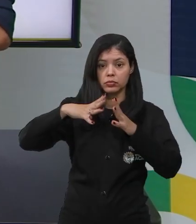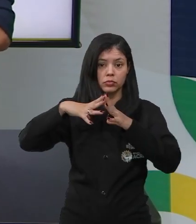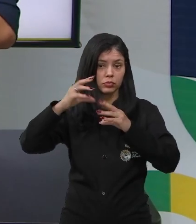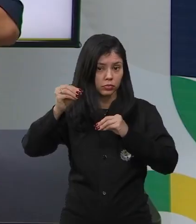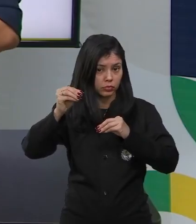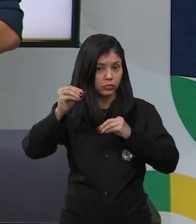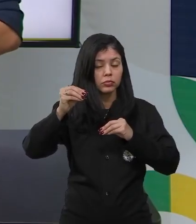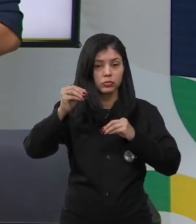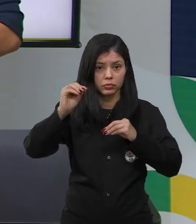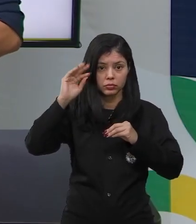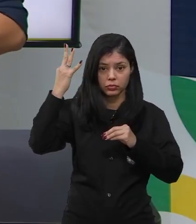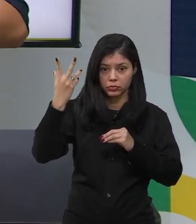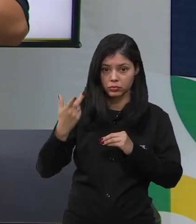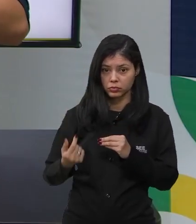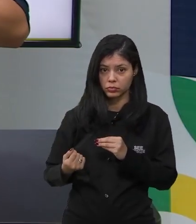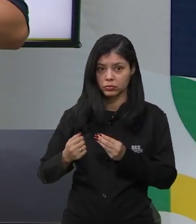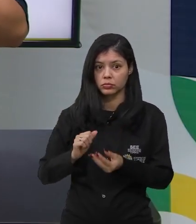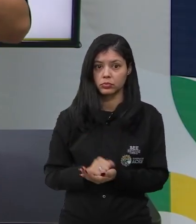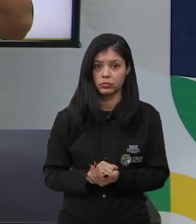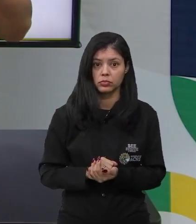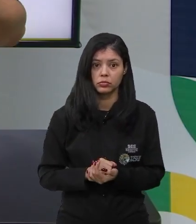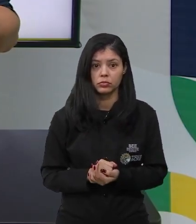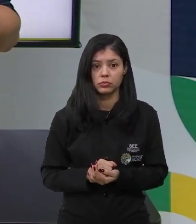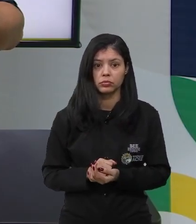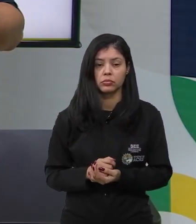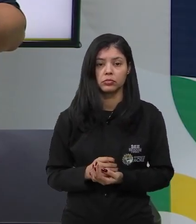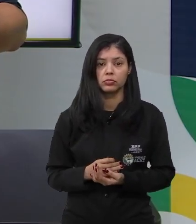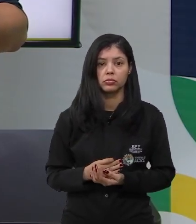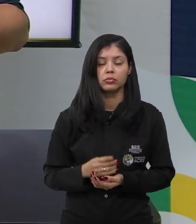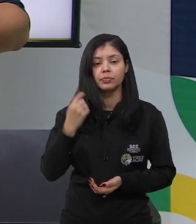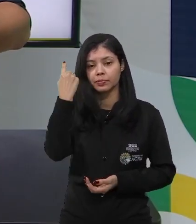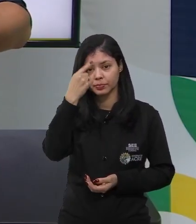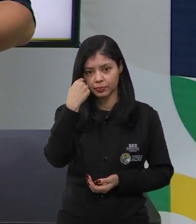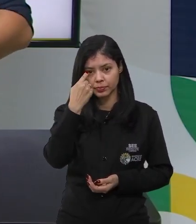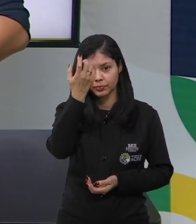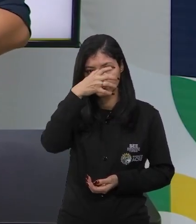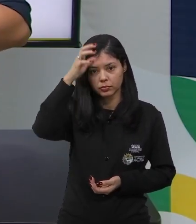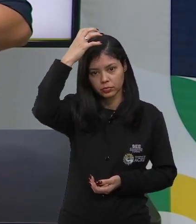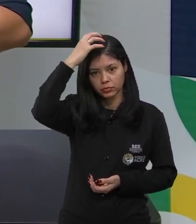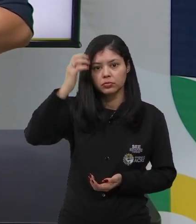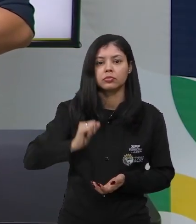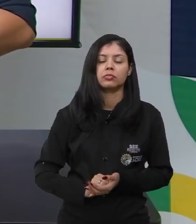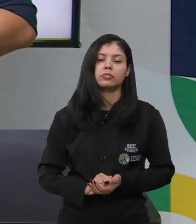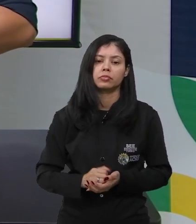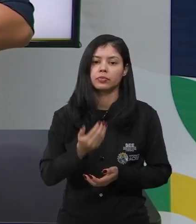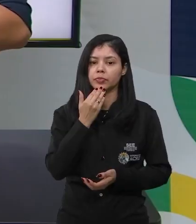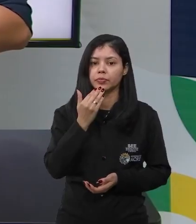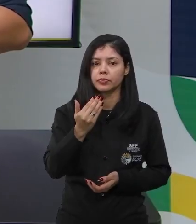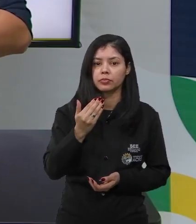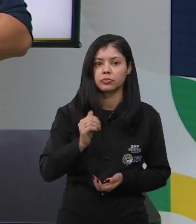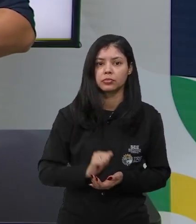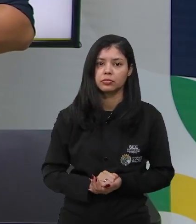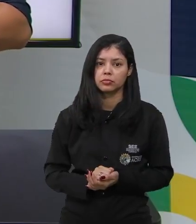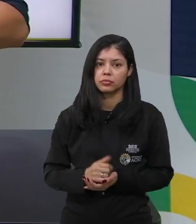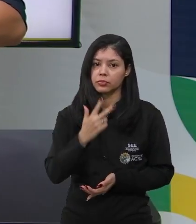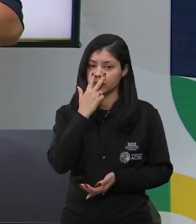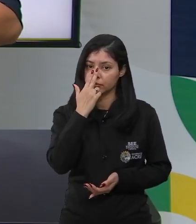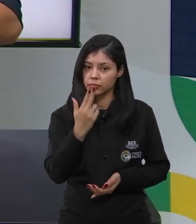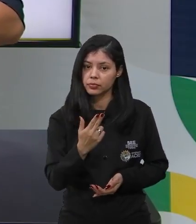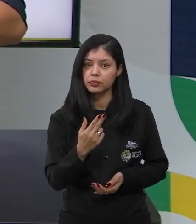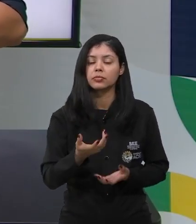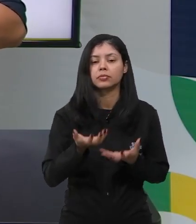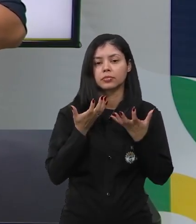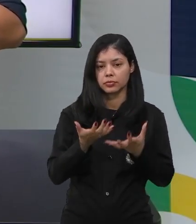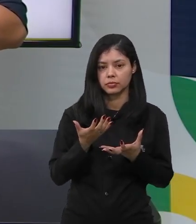desapareceu na África, numa campanha, e aí o rei da Espanha reivindicou o trono por ser um parente